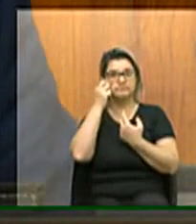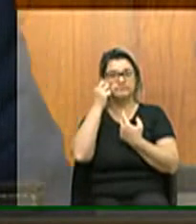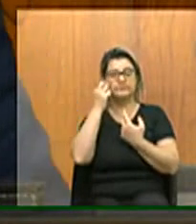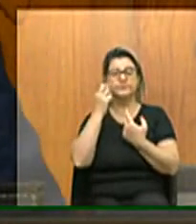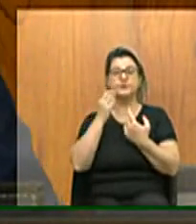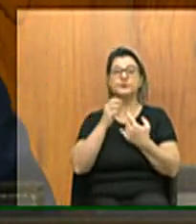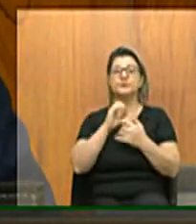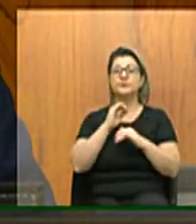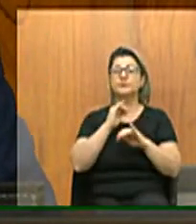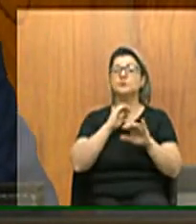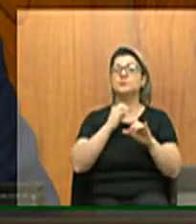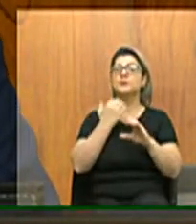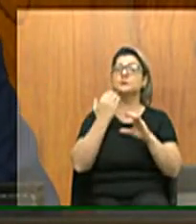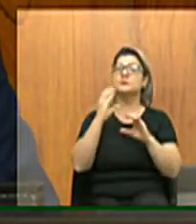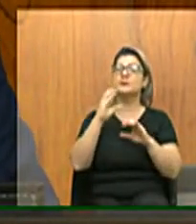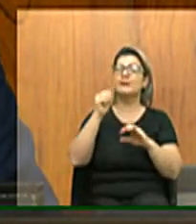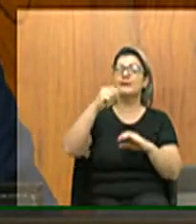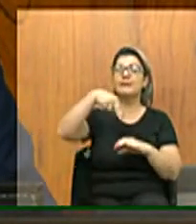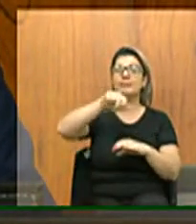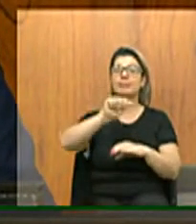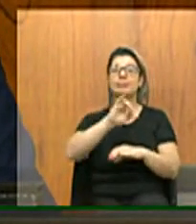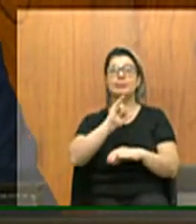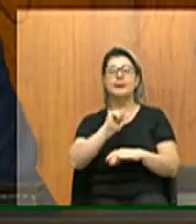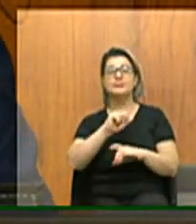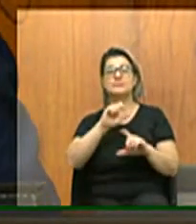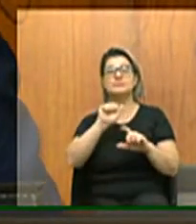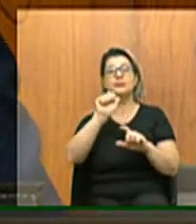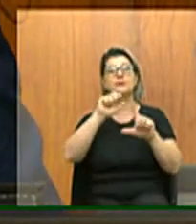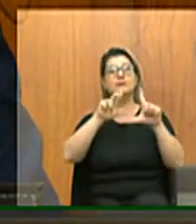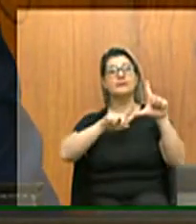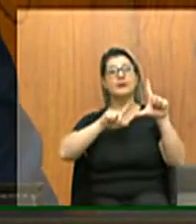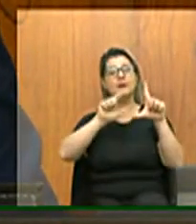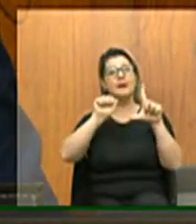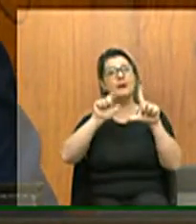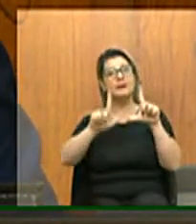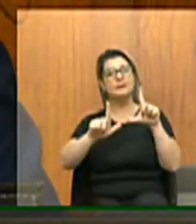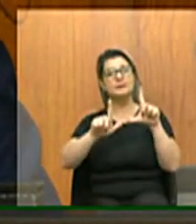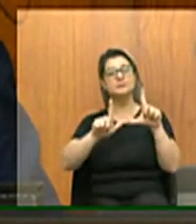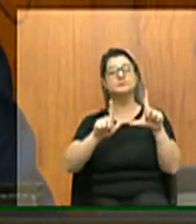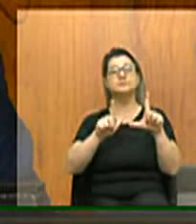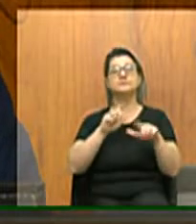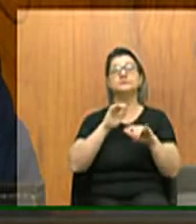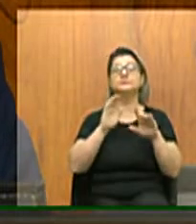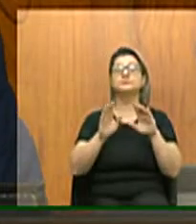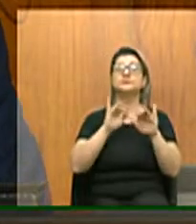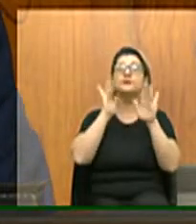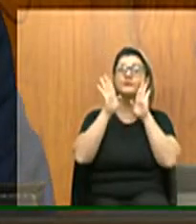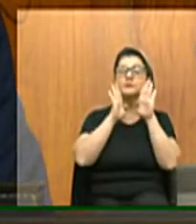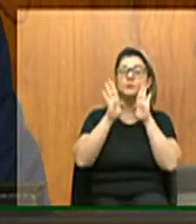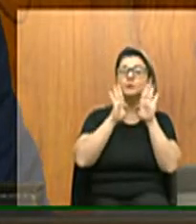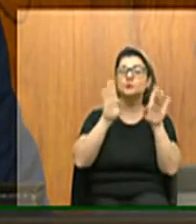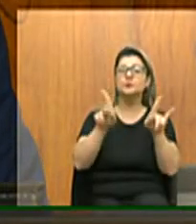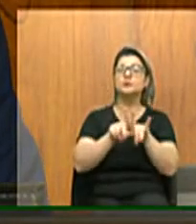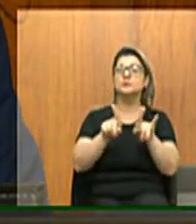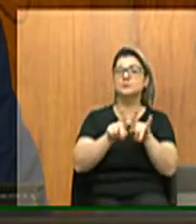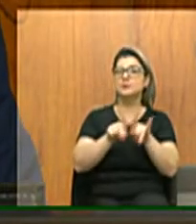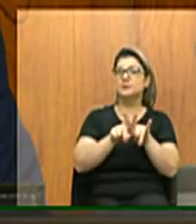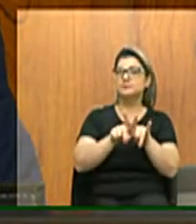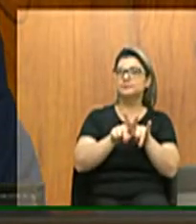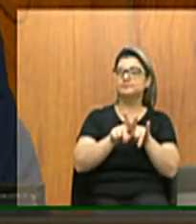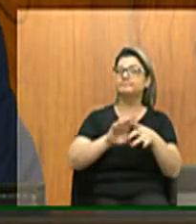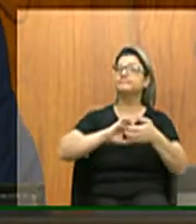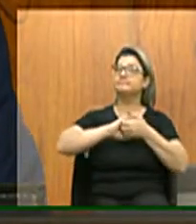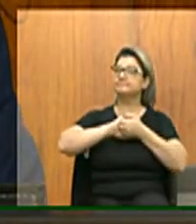Assembleia e pelos registros de gravação do sistema de deliberação remota. Uma saudação às